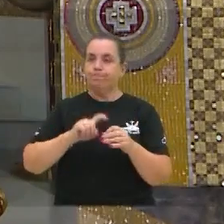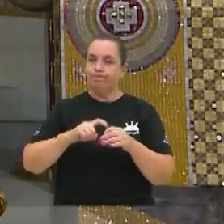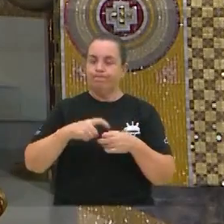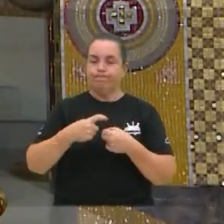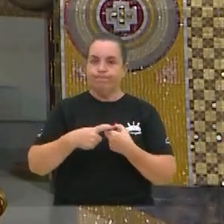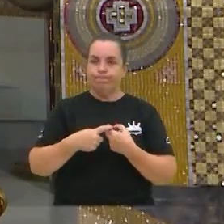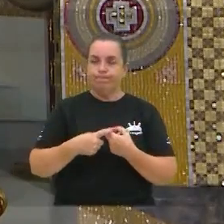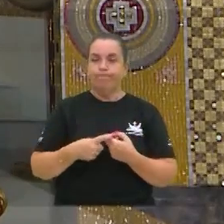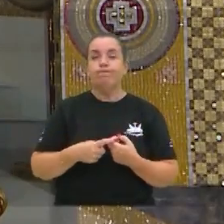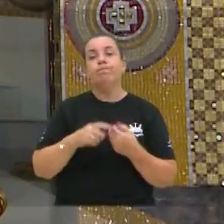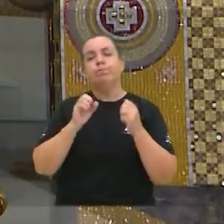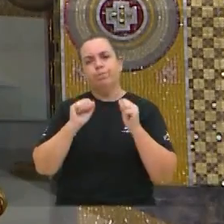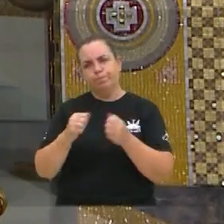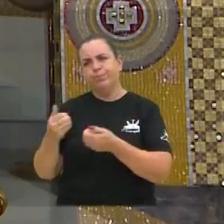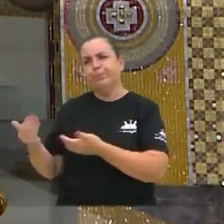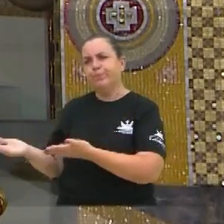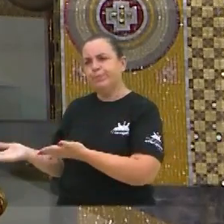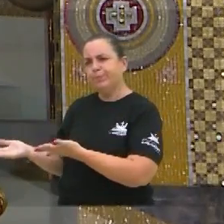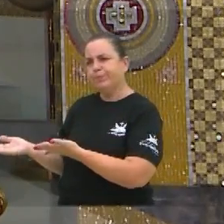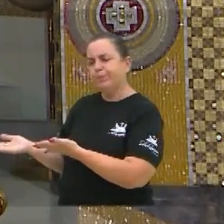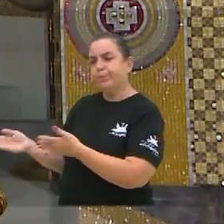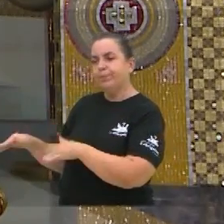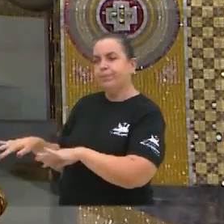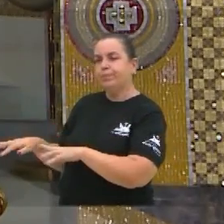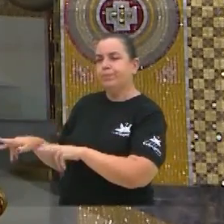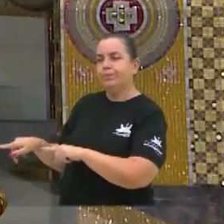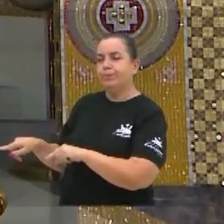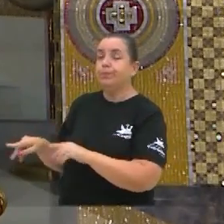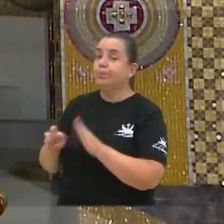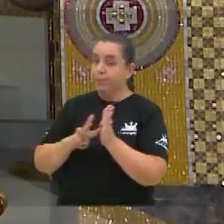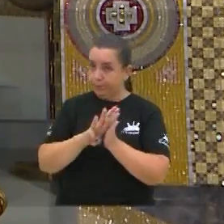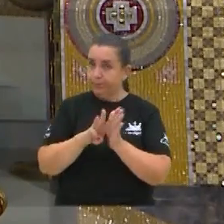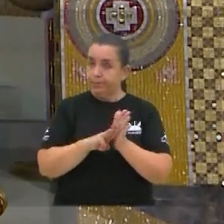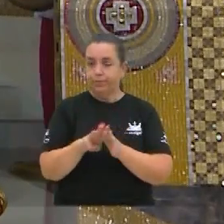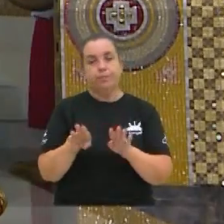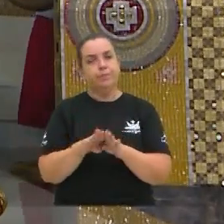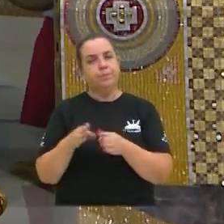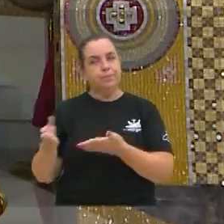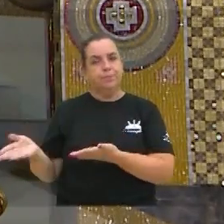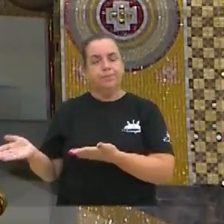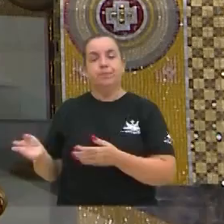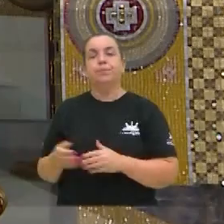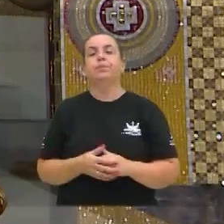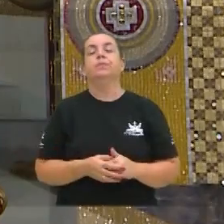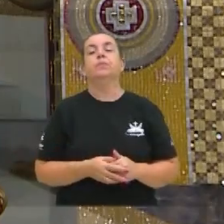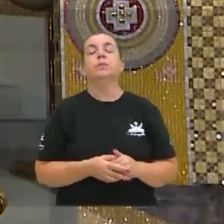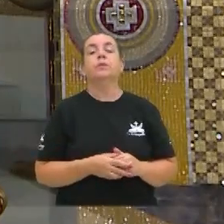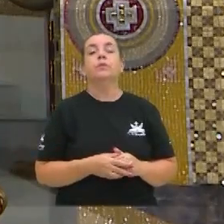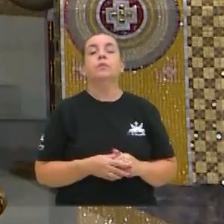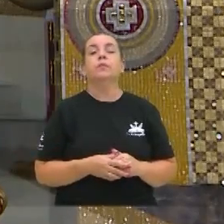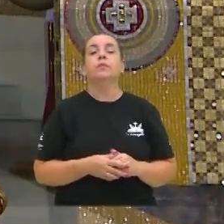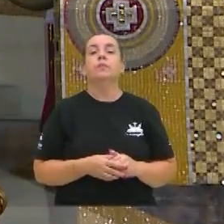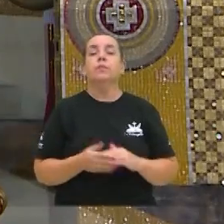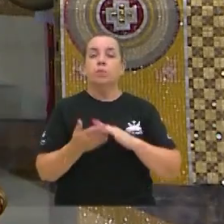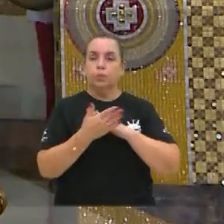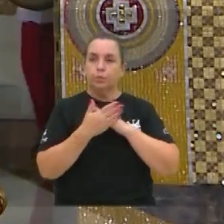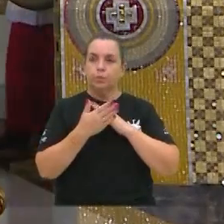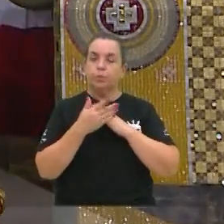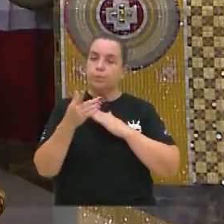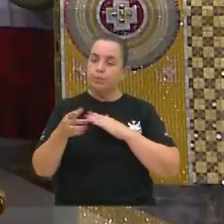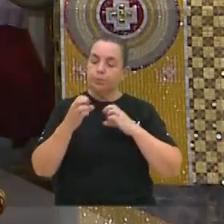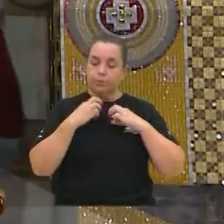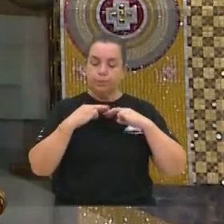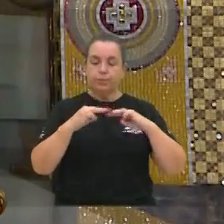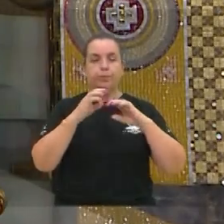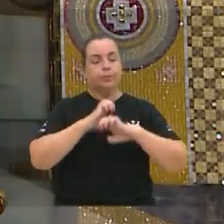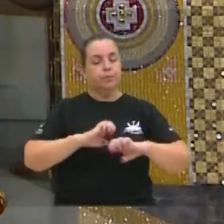associado ligando para 0 operadora 41 3221 6060 e nos ajude na